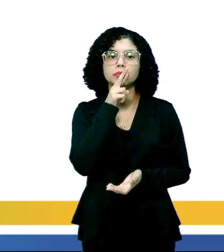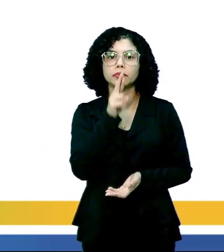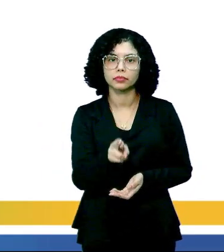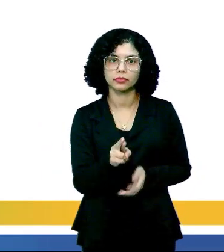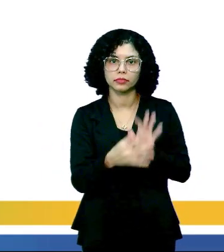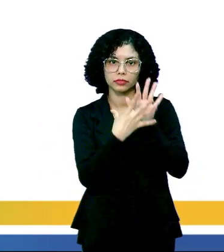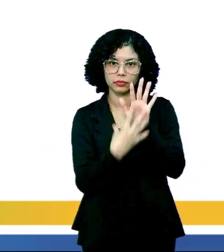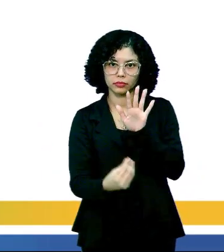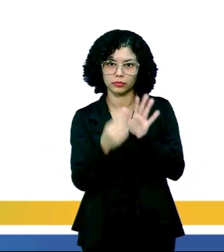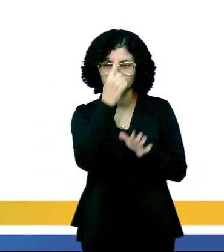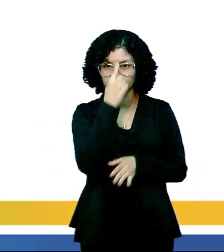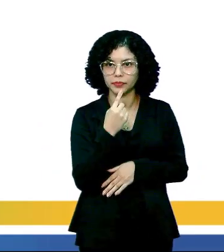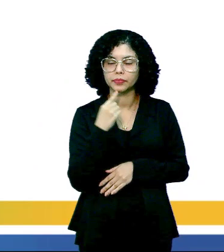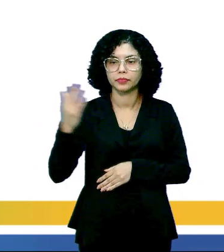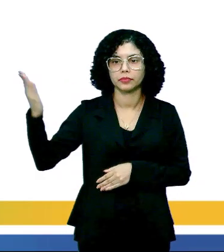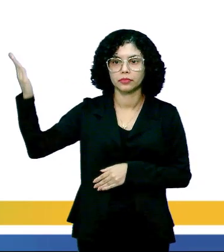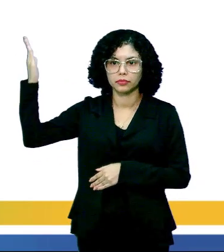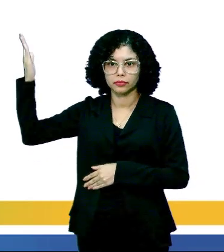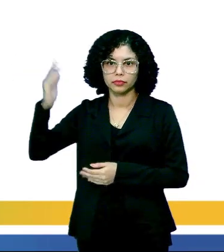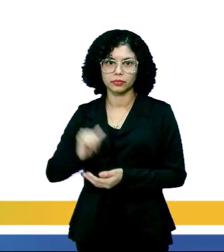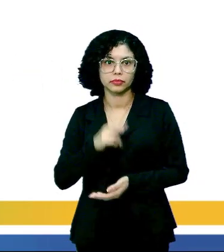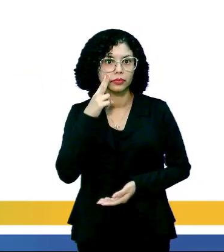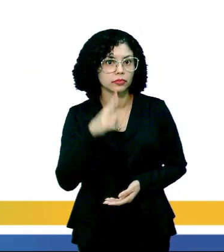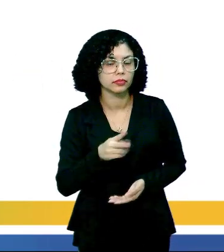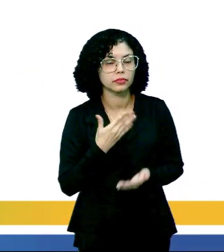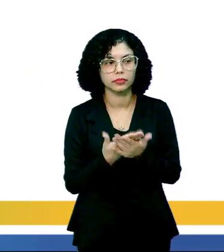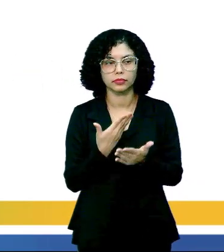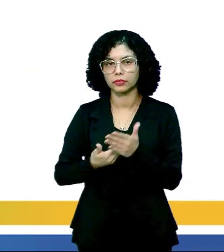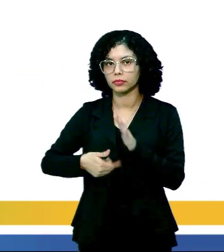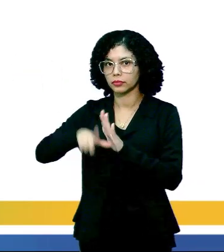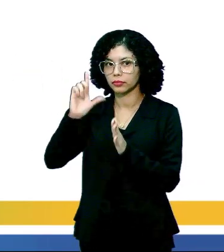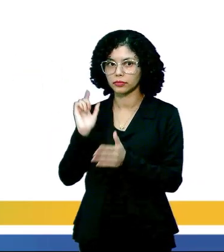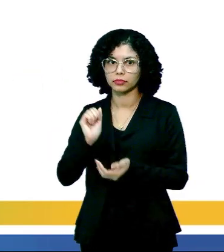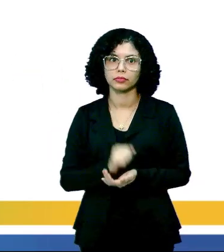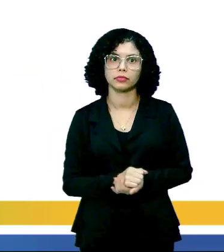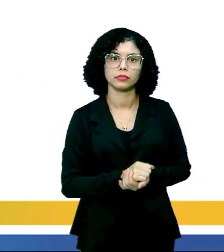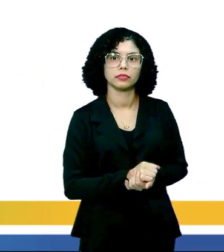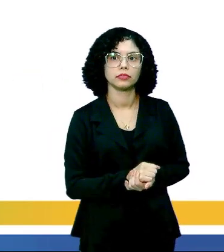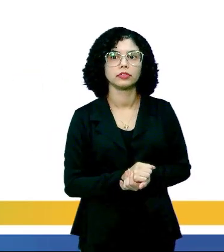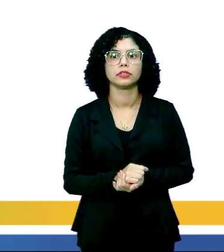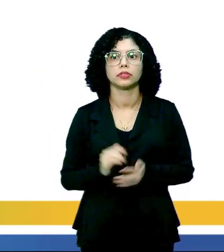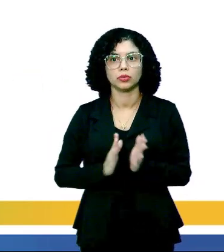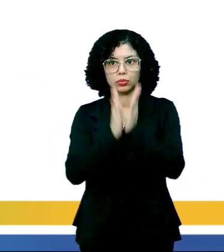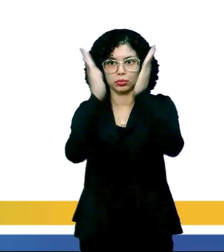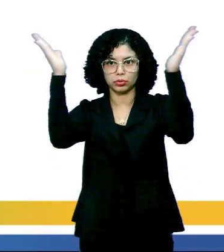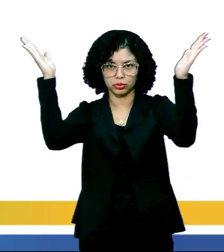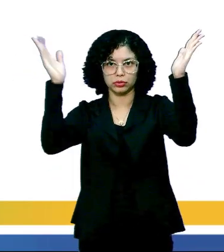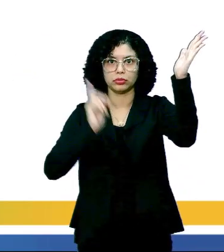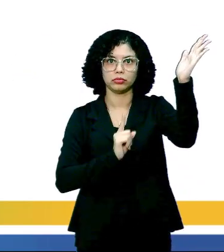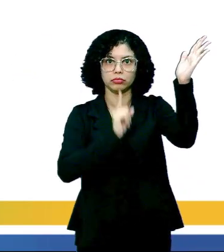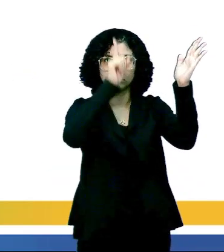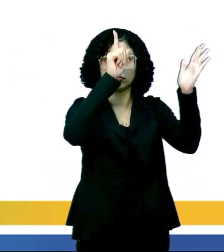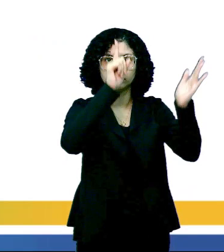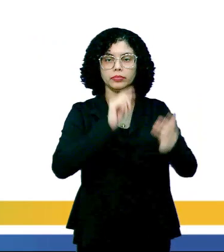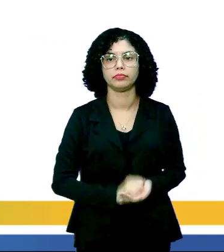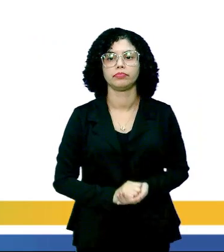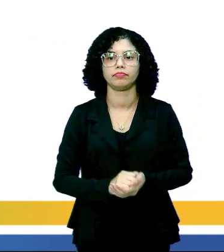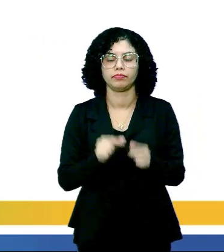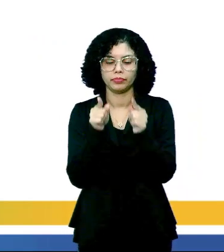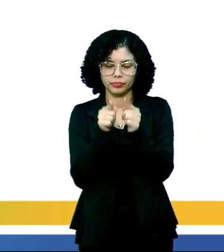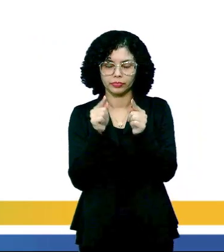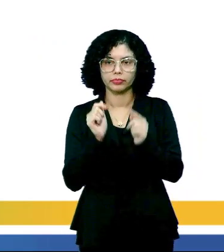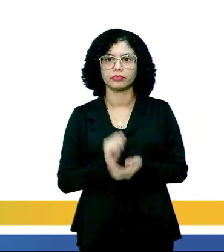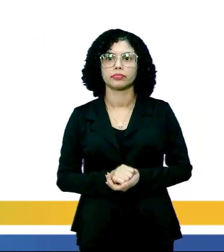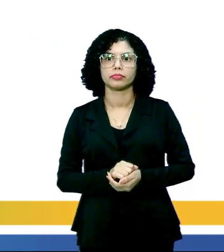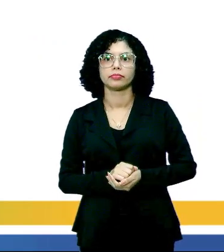resultado representado na ilustração a seguir. Foi o que nós vimos na nossa aula, né? Os raios catódicos de Rutherford, as atrações das partículas